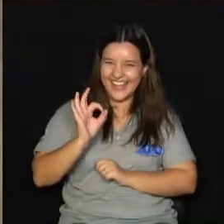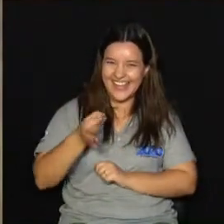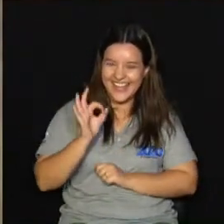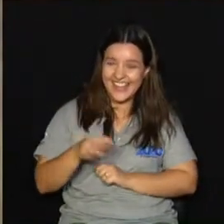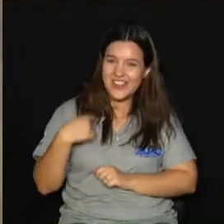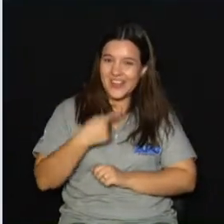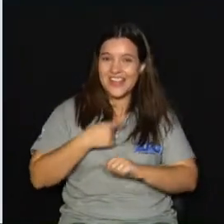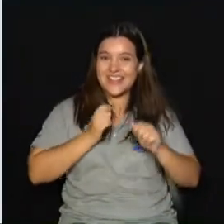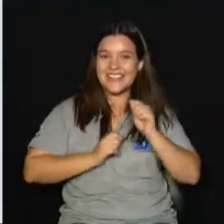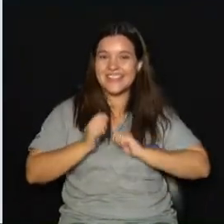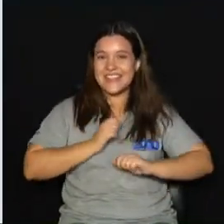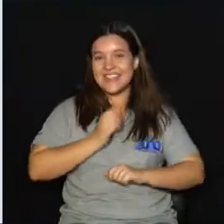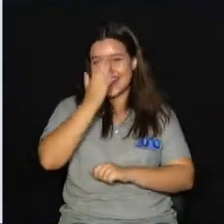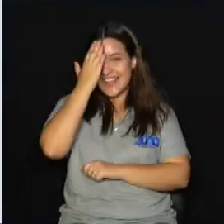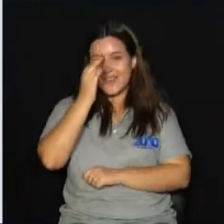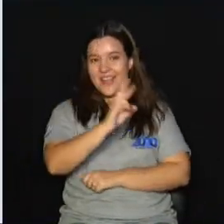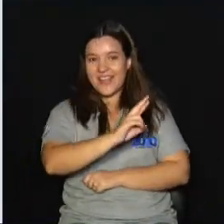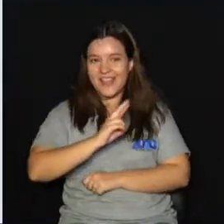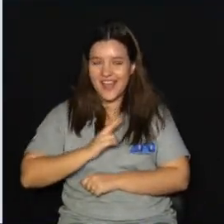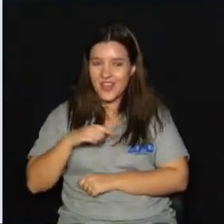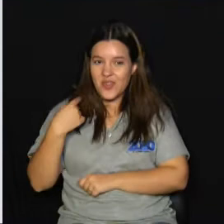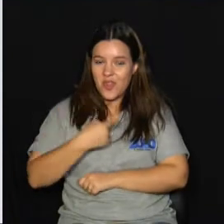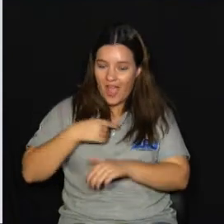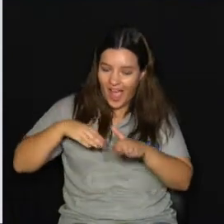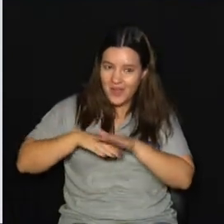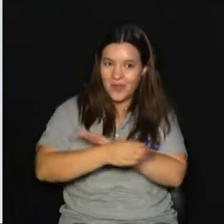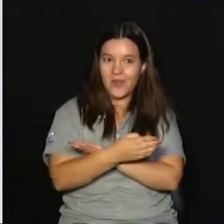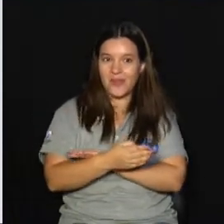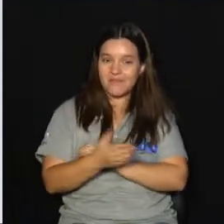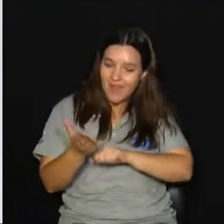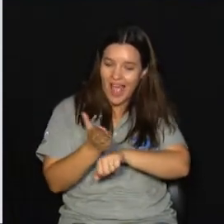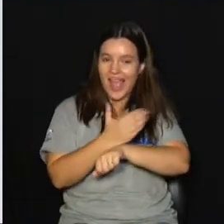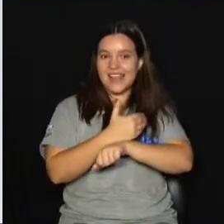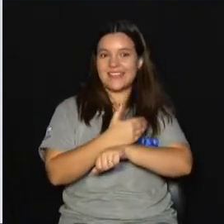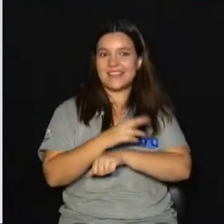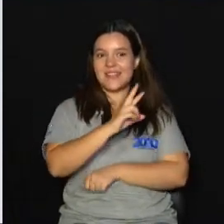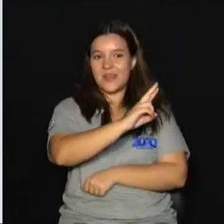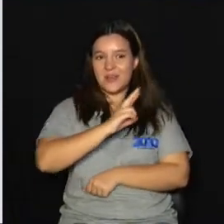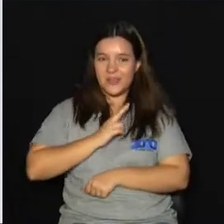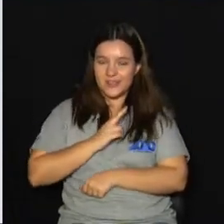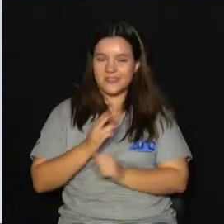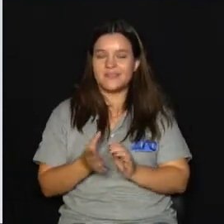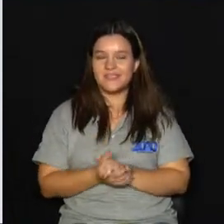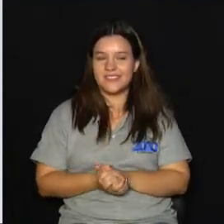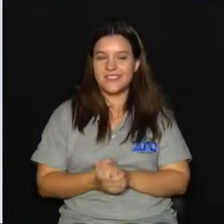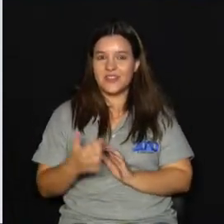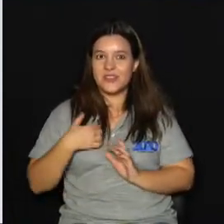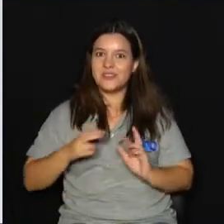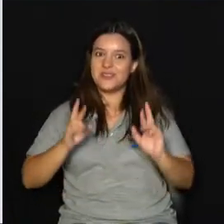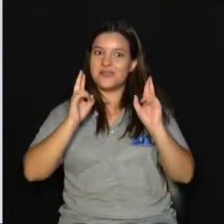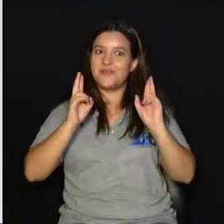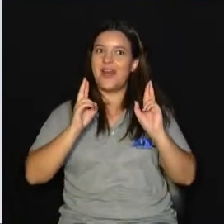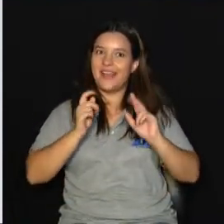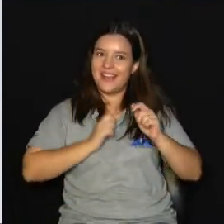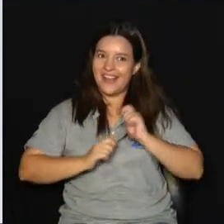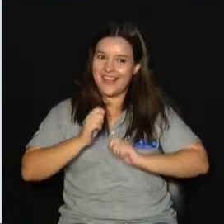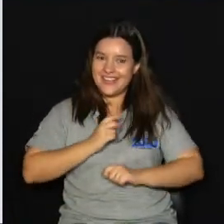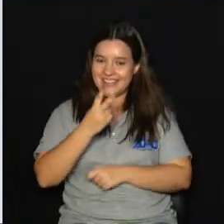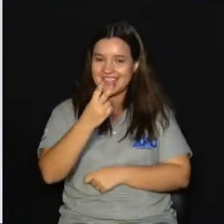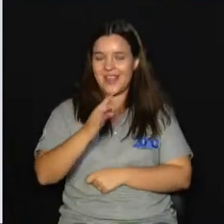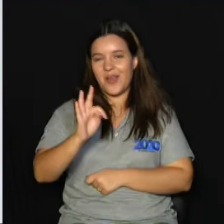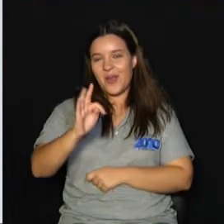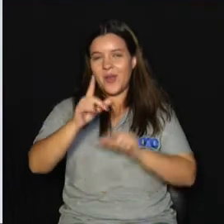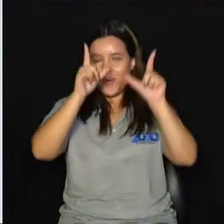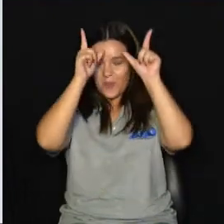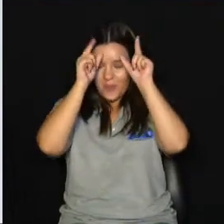gente tá ansioso para saber o resultado, e a gente já tá acostumado a ter o resultado cedo, né? Então, acho que eu tô aqui na expectativa que esse segundo turno a gente não